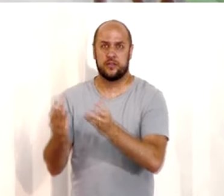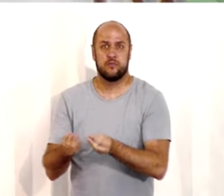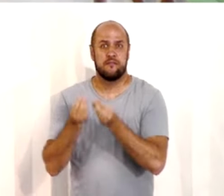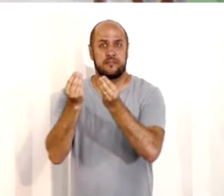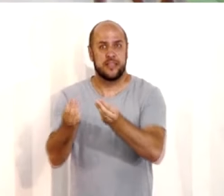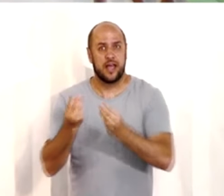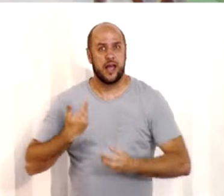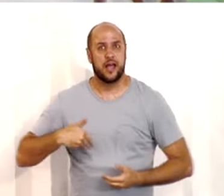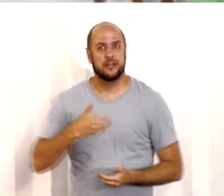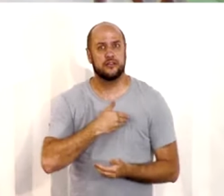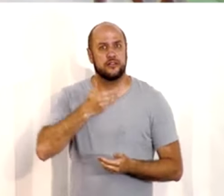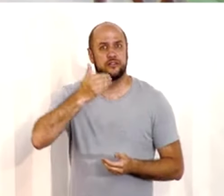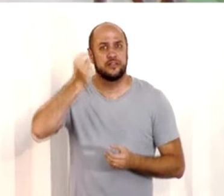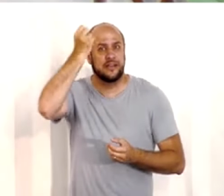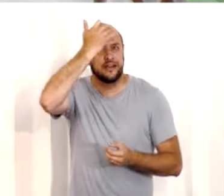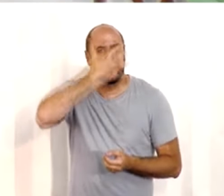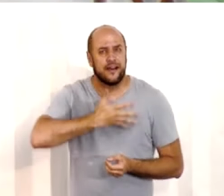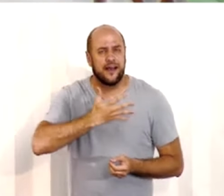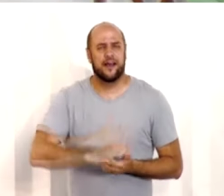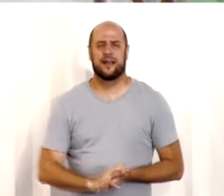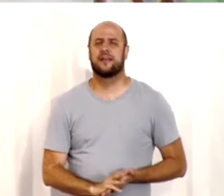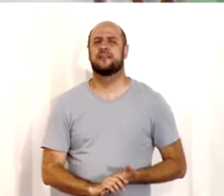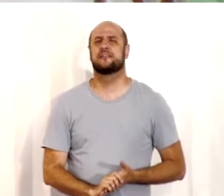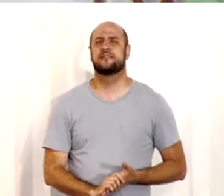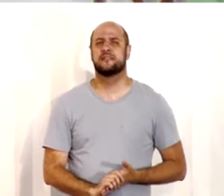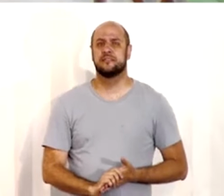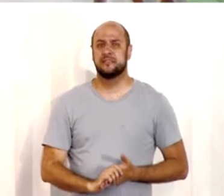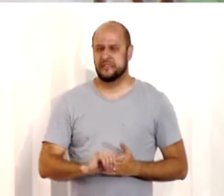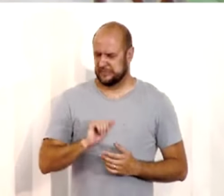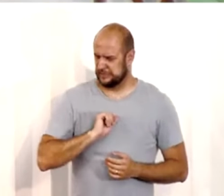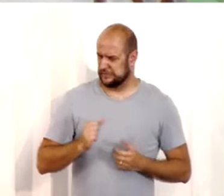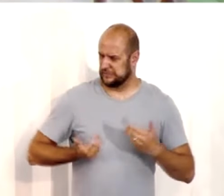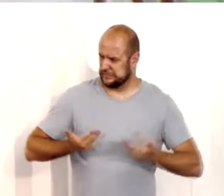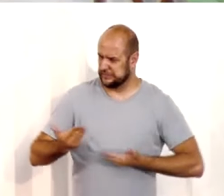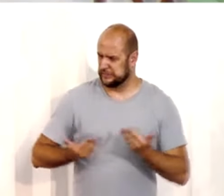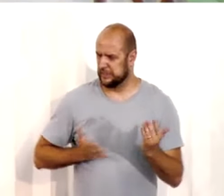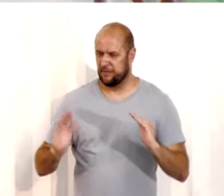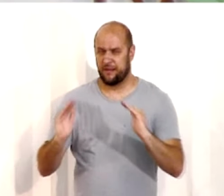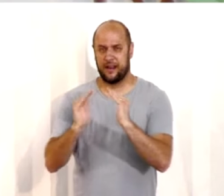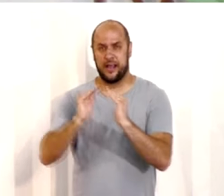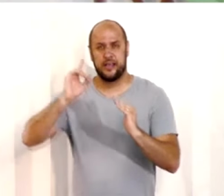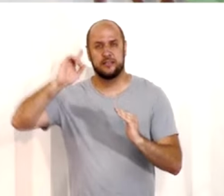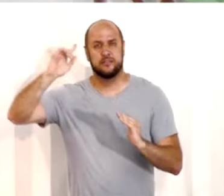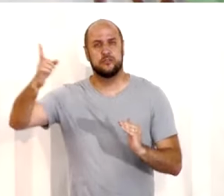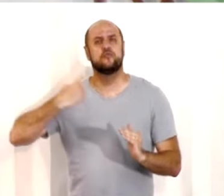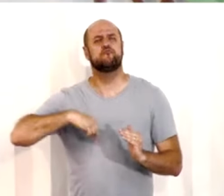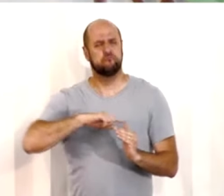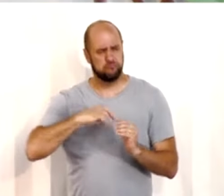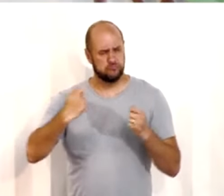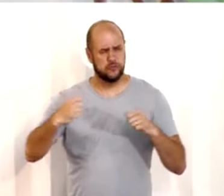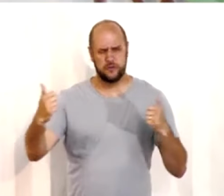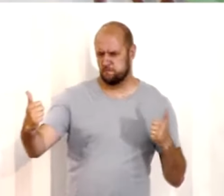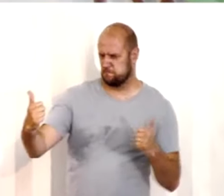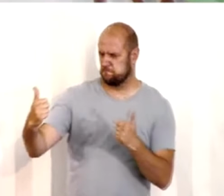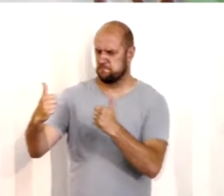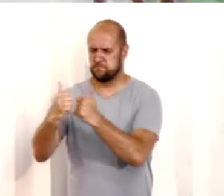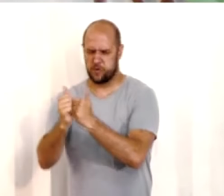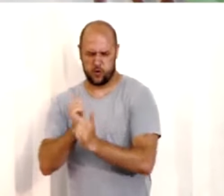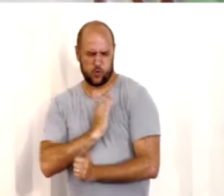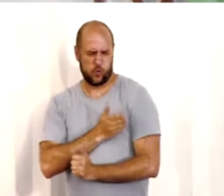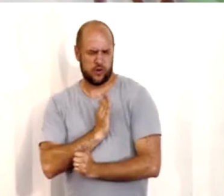isto é, pela sua carne, e tendo grande sacerdote sobre a casa de Deus, aproximemo-nos com sincero